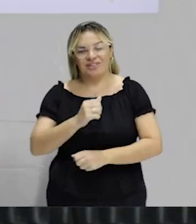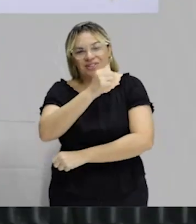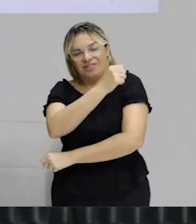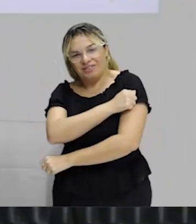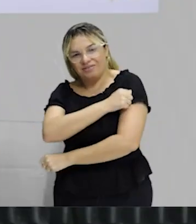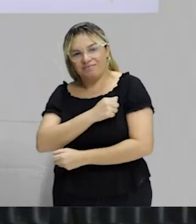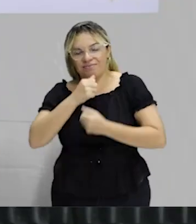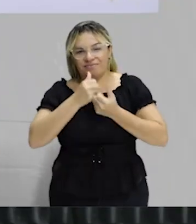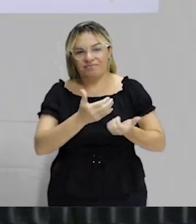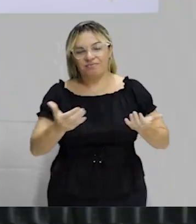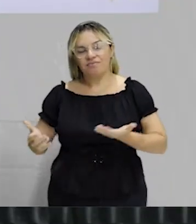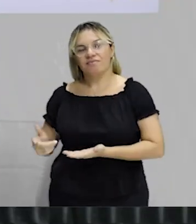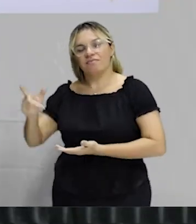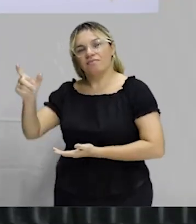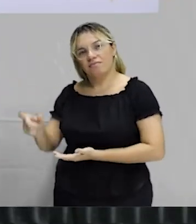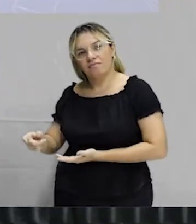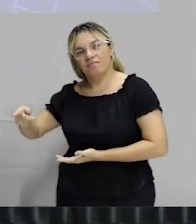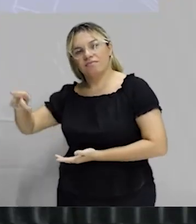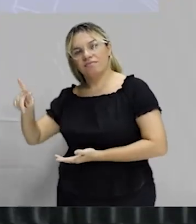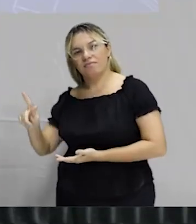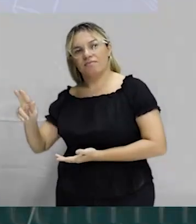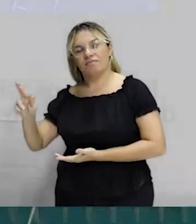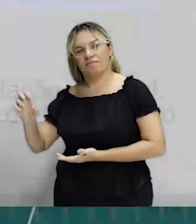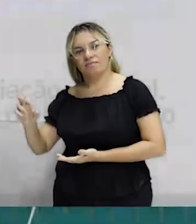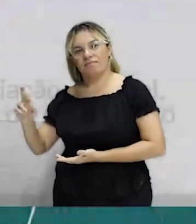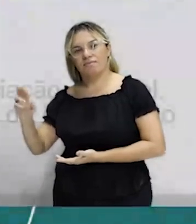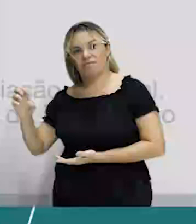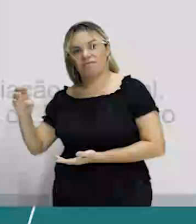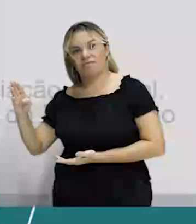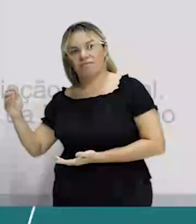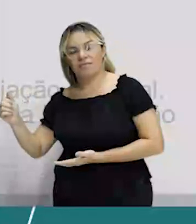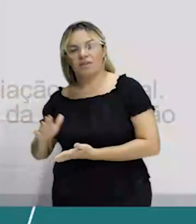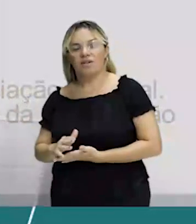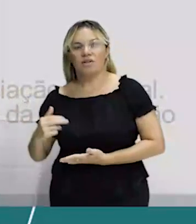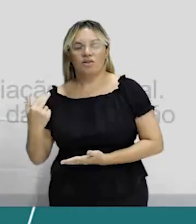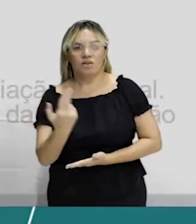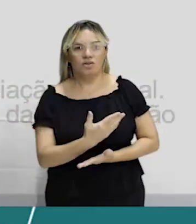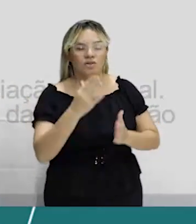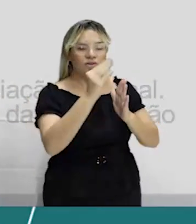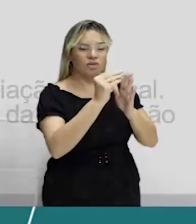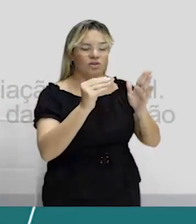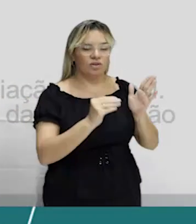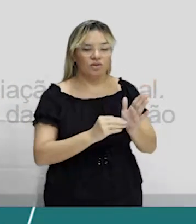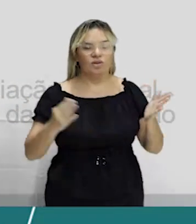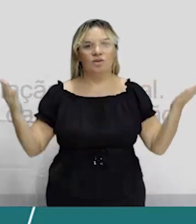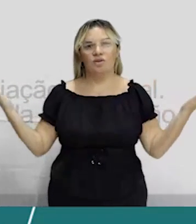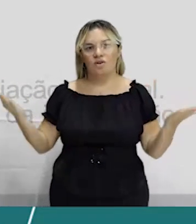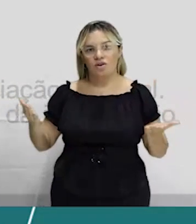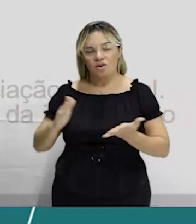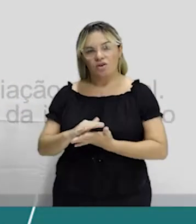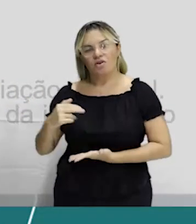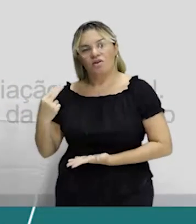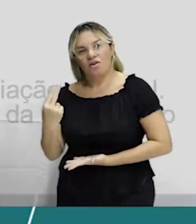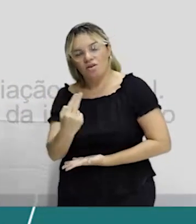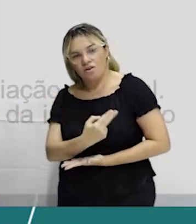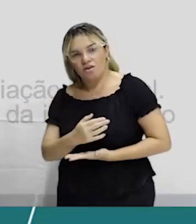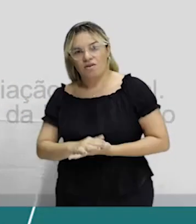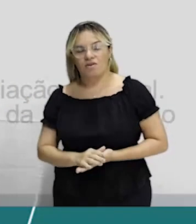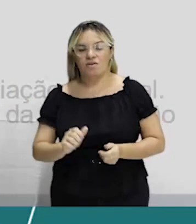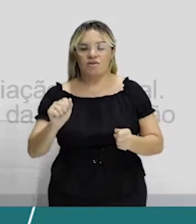pessoal, tudo bem? Professor Paulo Gereba de História. Nossa aula de hoje, nós iremos fazer